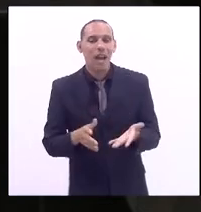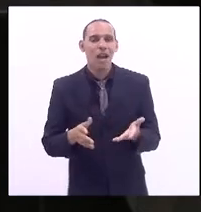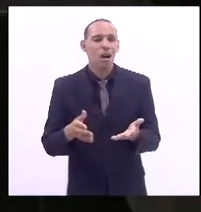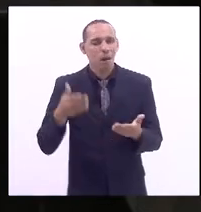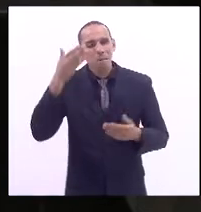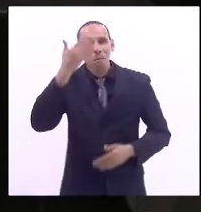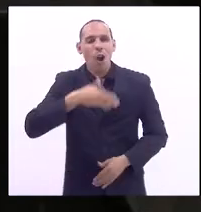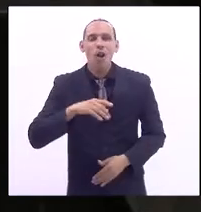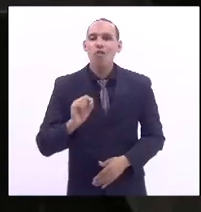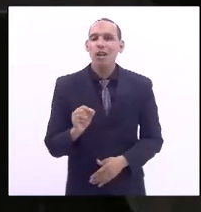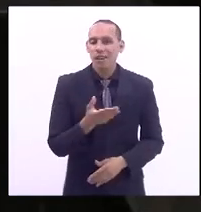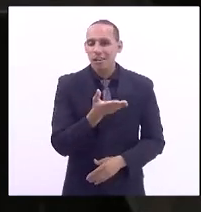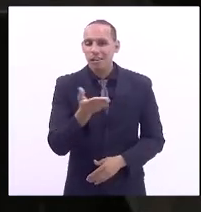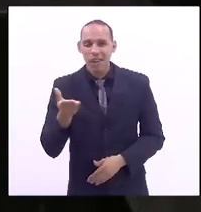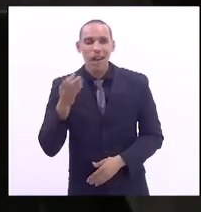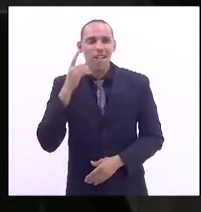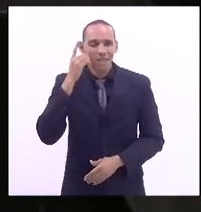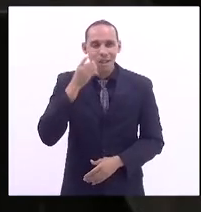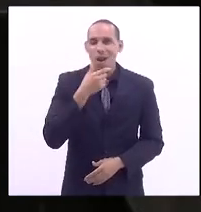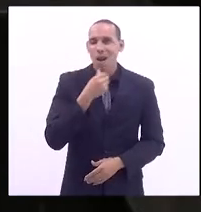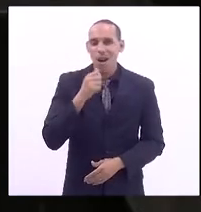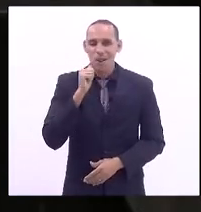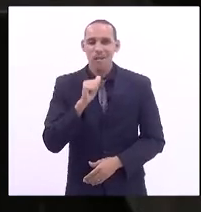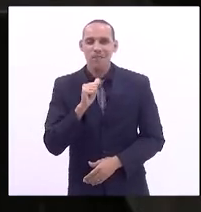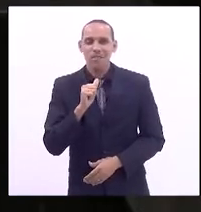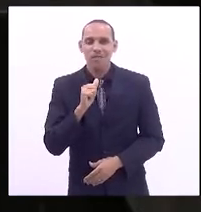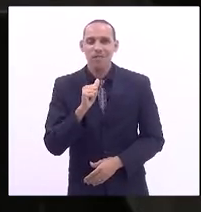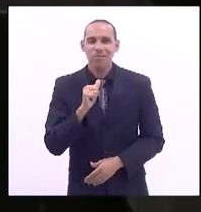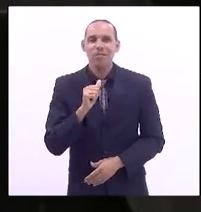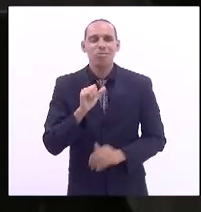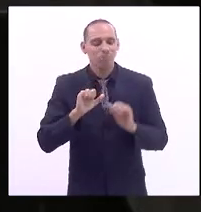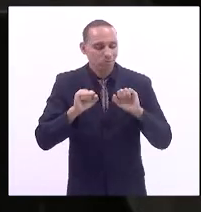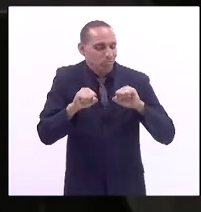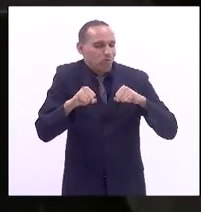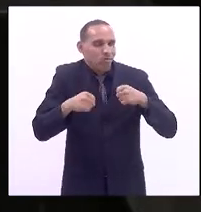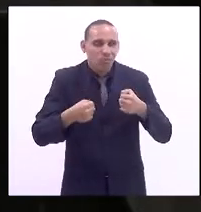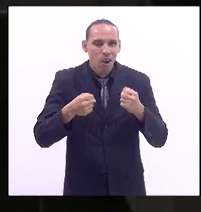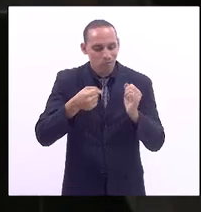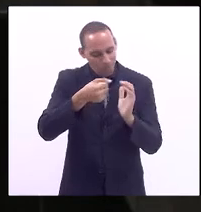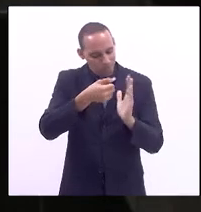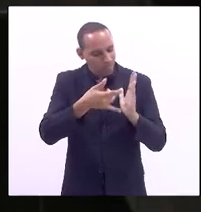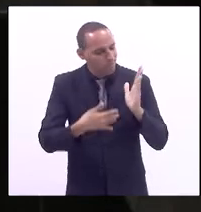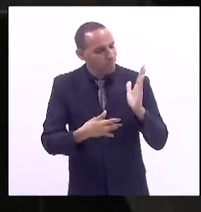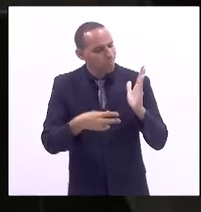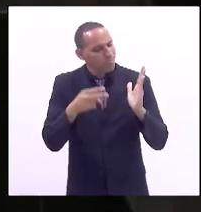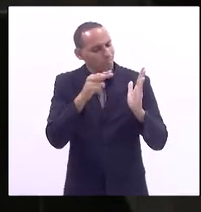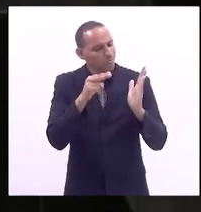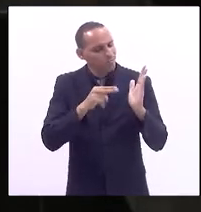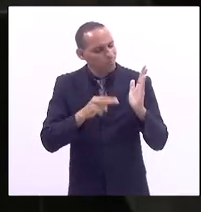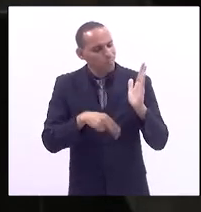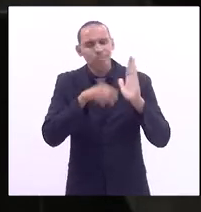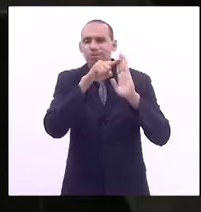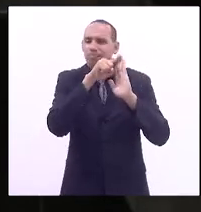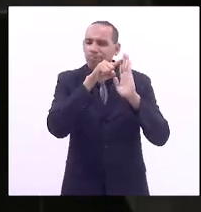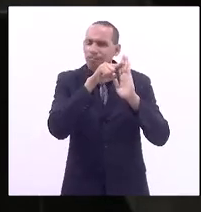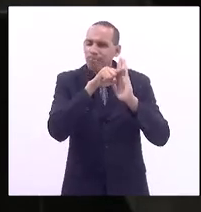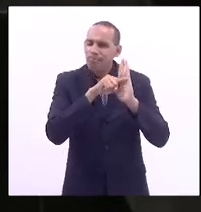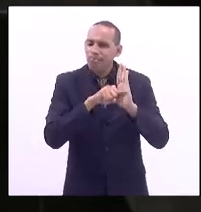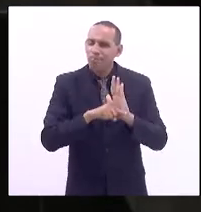sinal que senhores deputados e deputadas se debruçaram sobre a matéria para fazer um exame